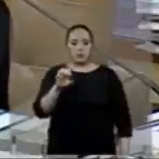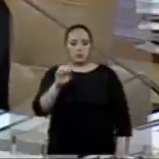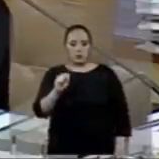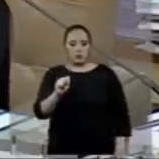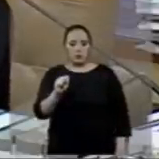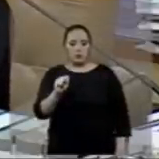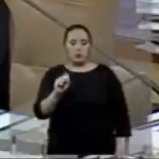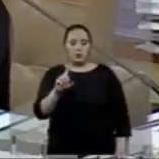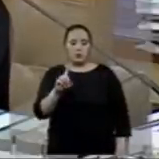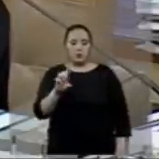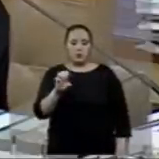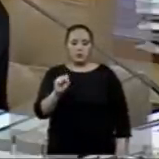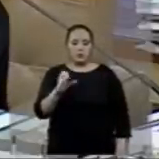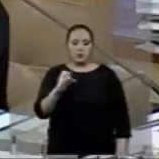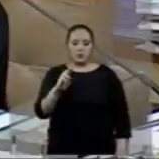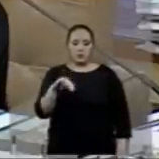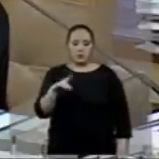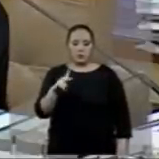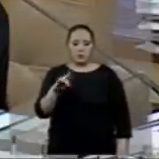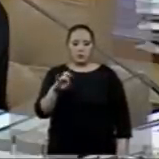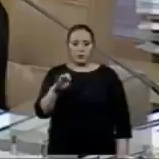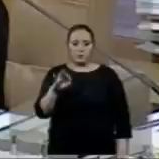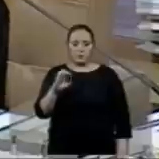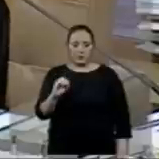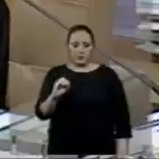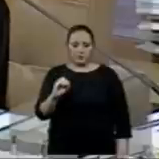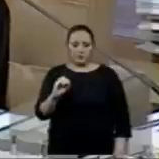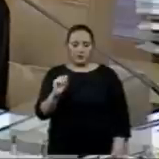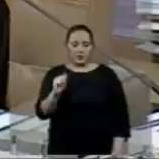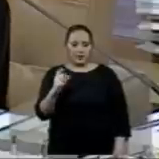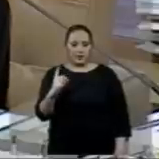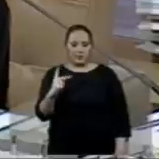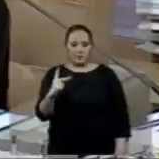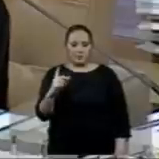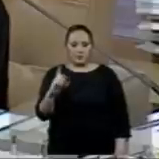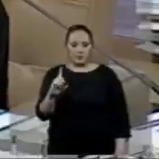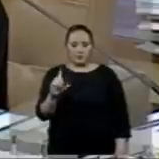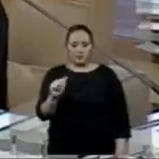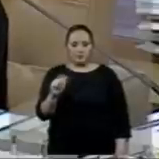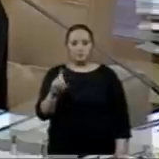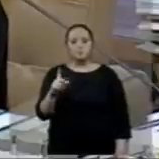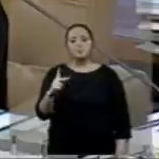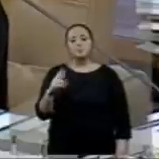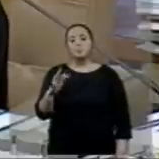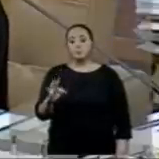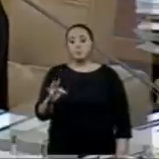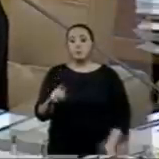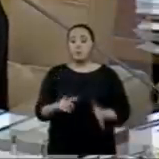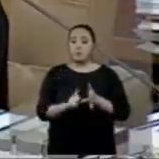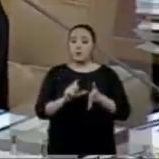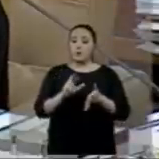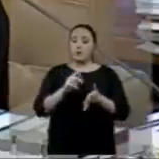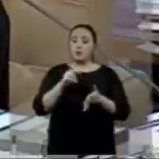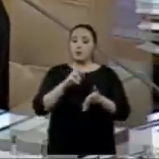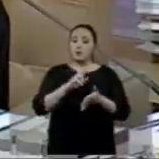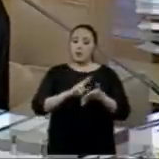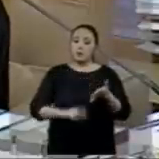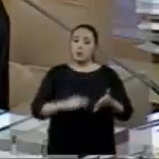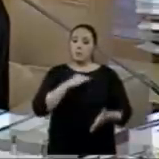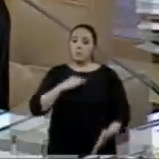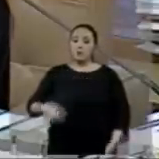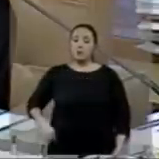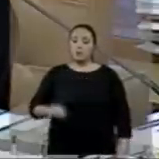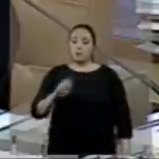como ações de descumprimento de preceito fundamental. Estavam sob a relatoria do ministro Teori Zavascki